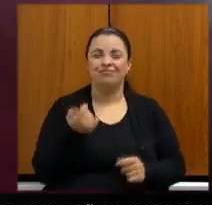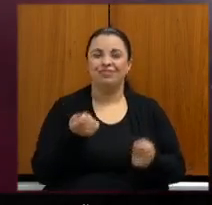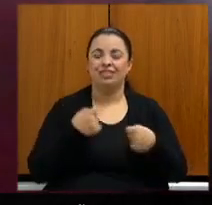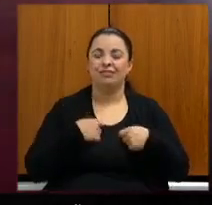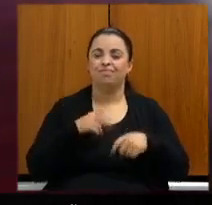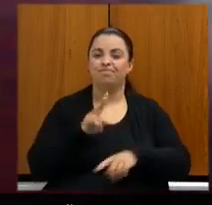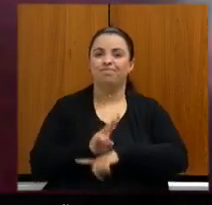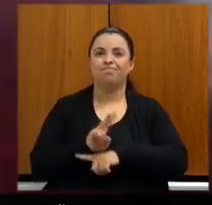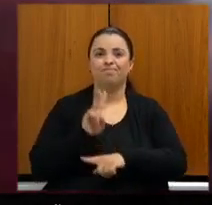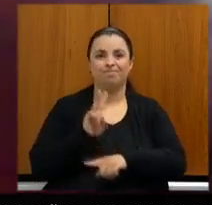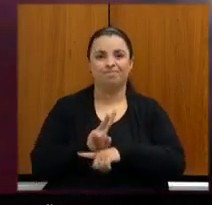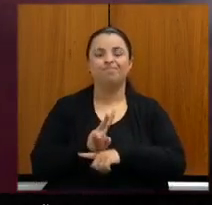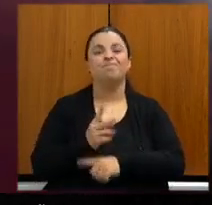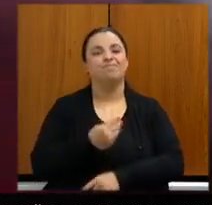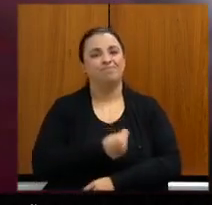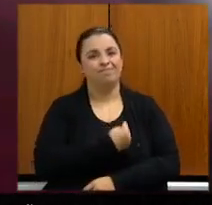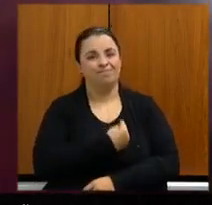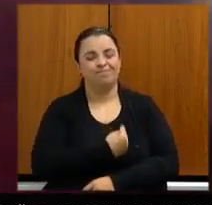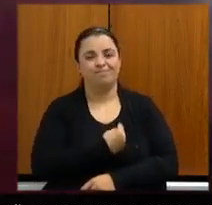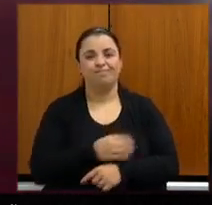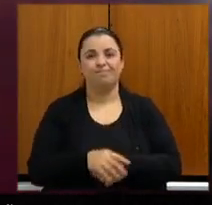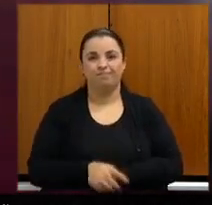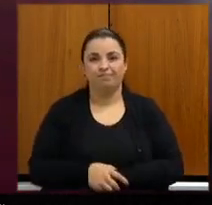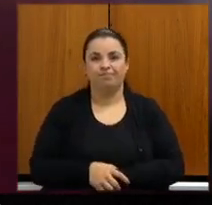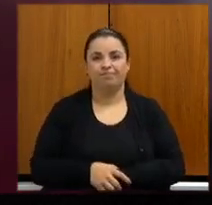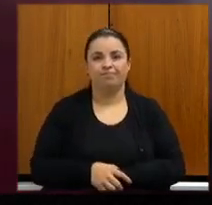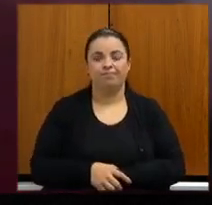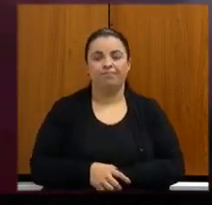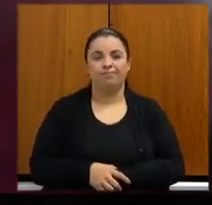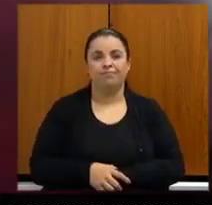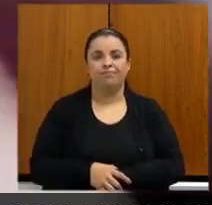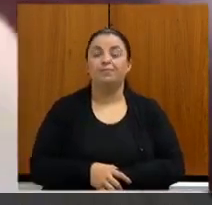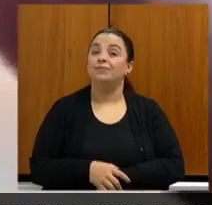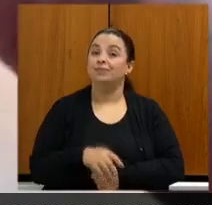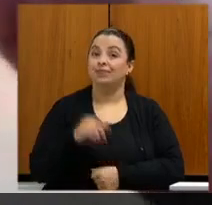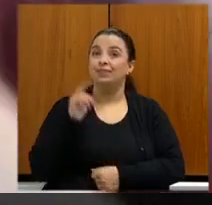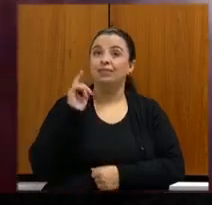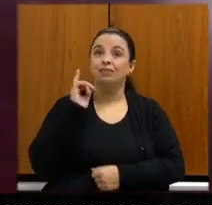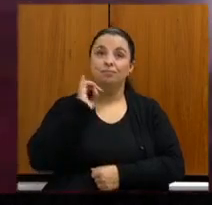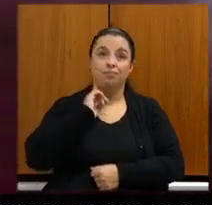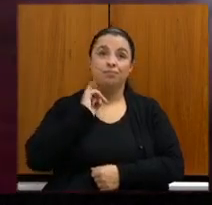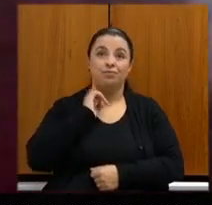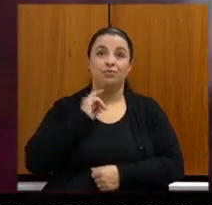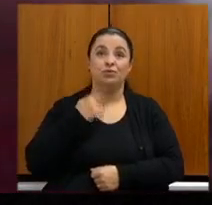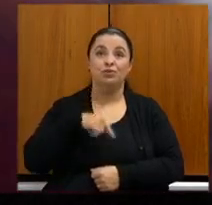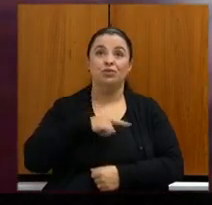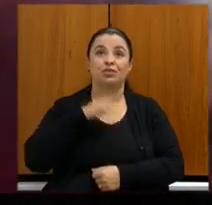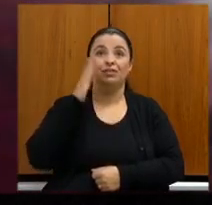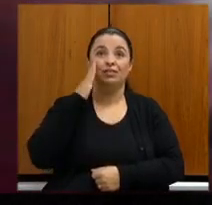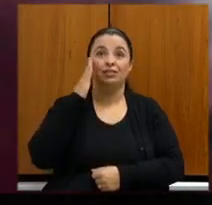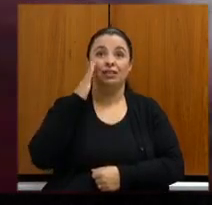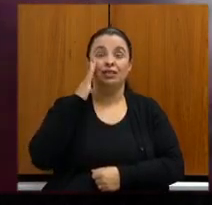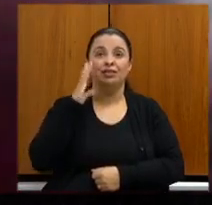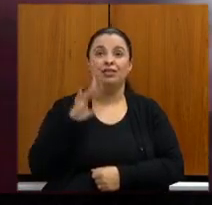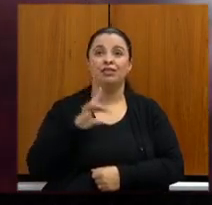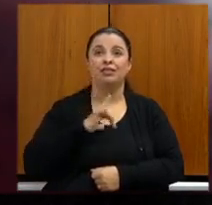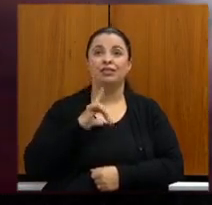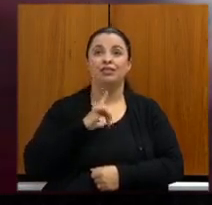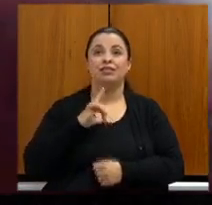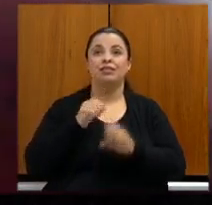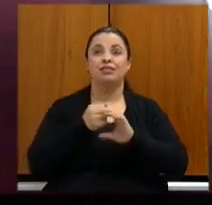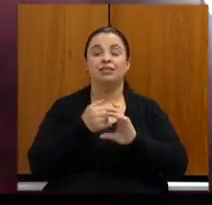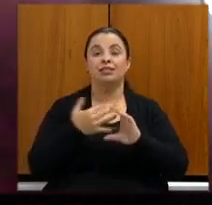preservar vidas né É em Minas Gerais a gente sabe que nós um estado caracterizado